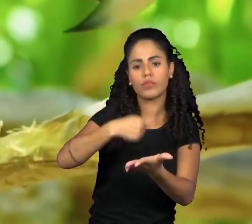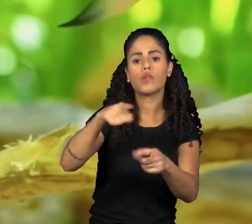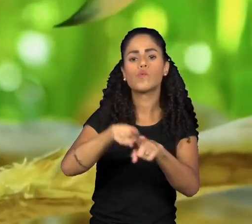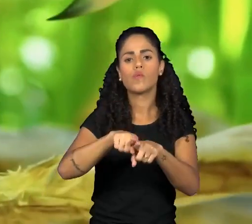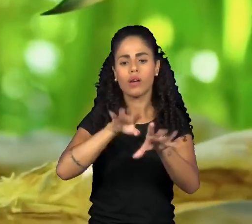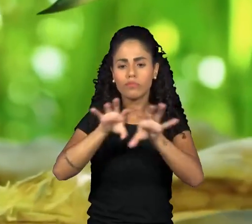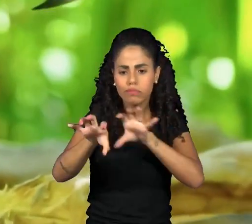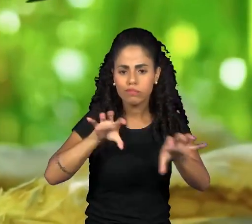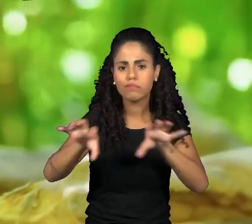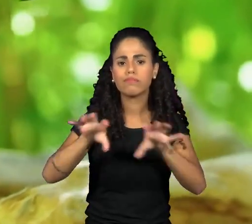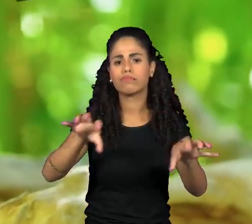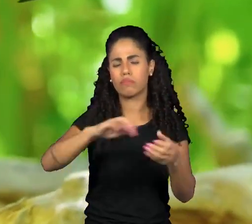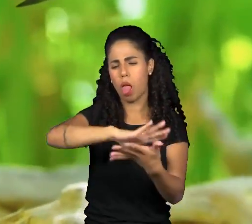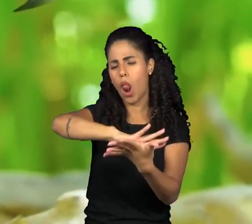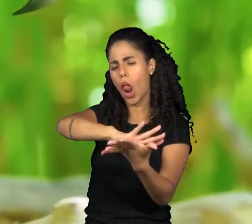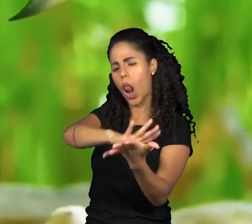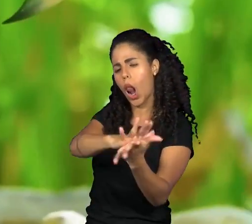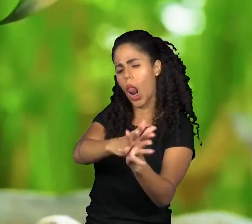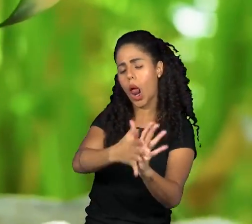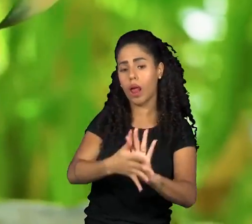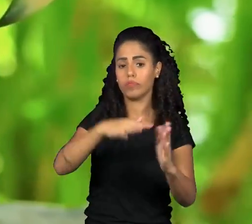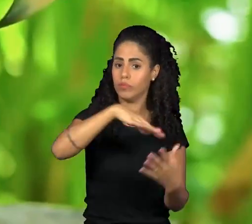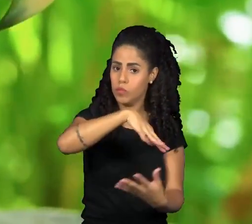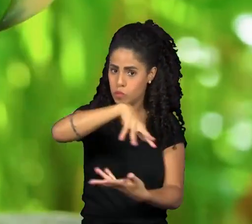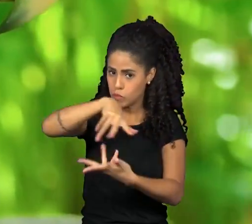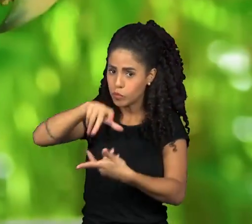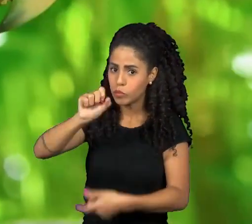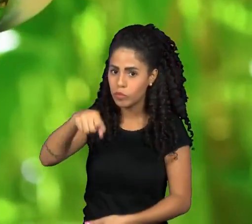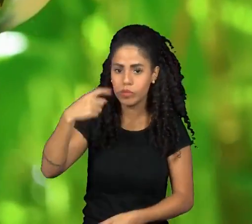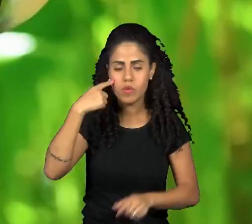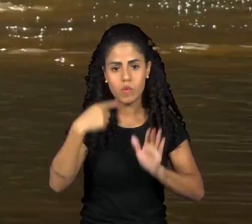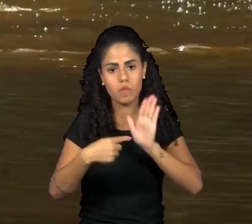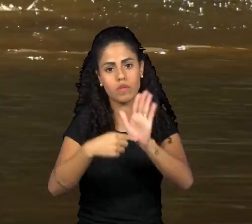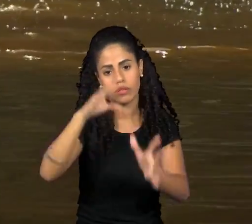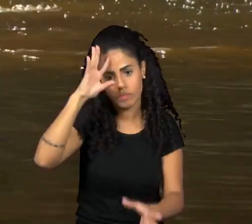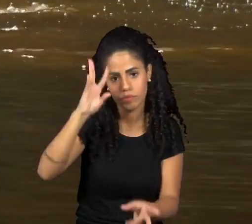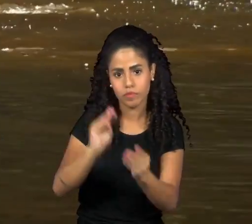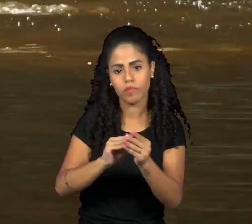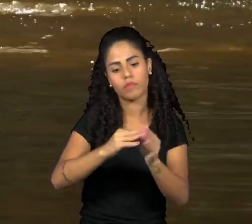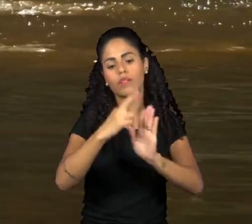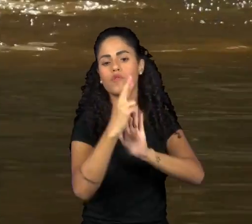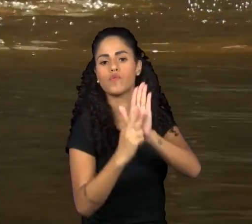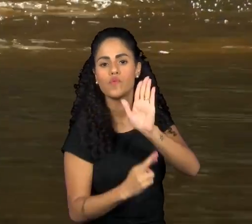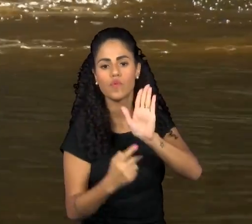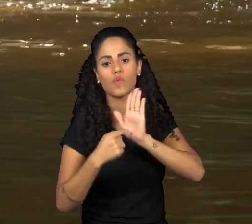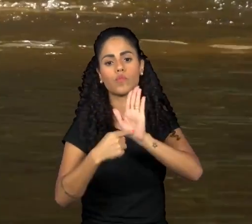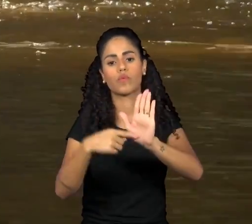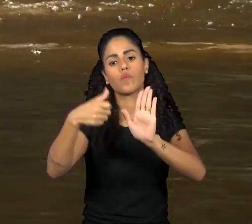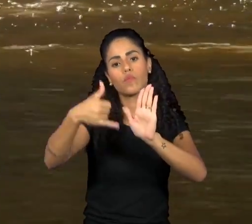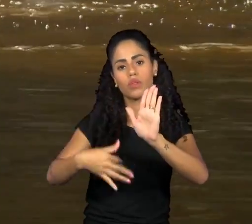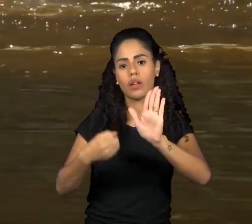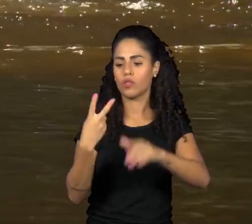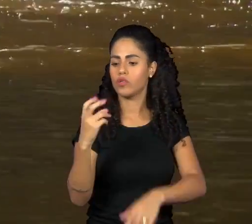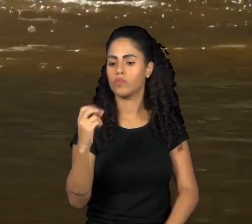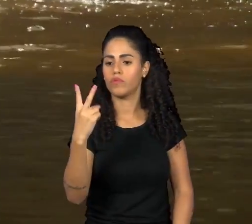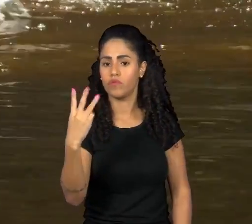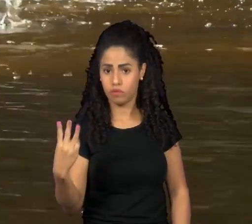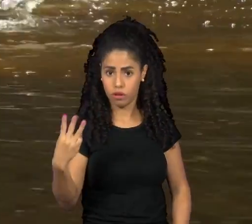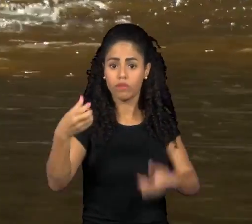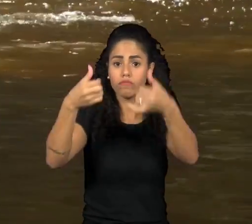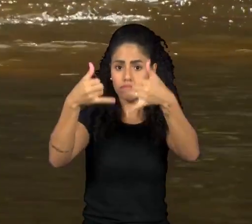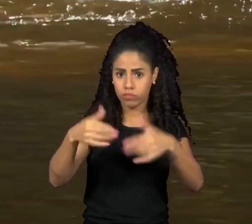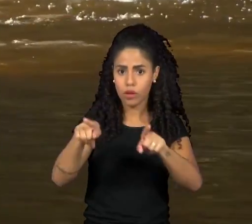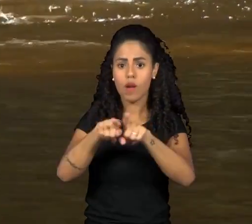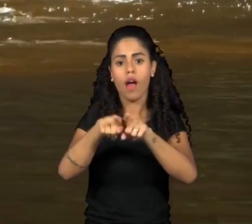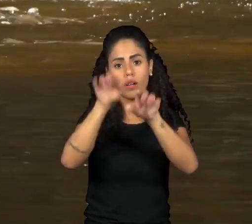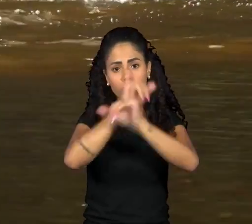impacto catastrófico para nosso planeta. É o que conclui o relatório Forest Pathways 2023,